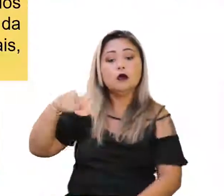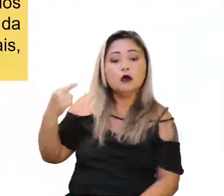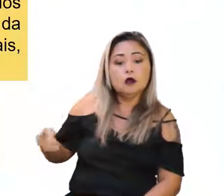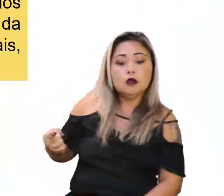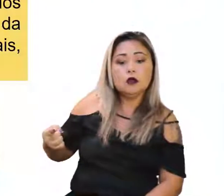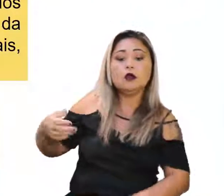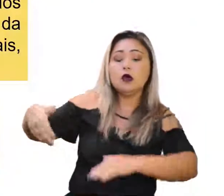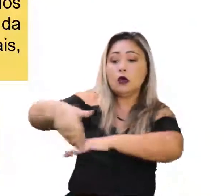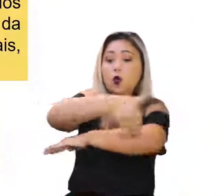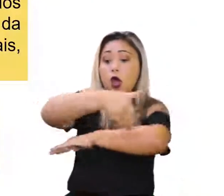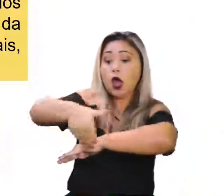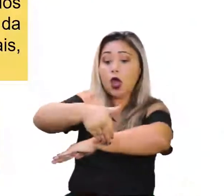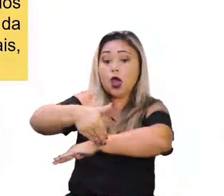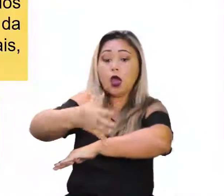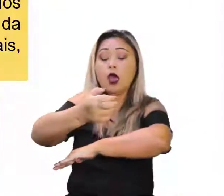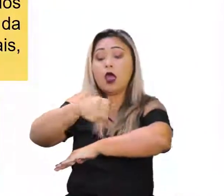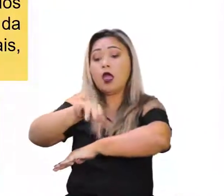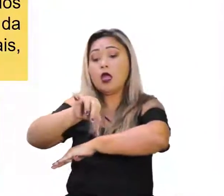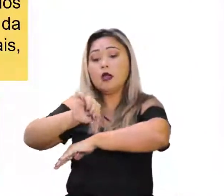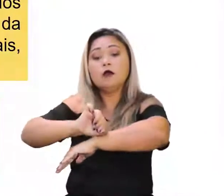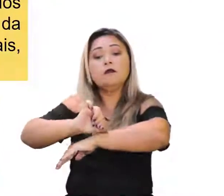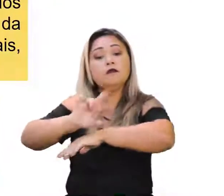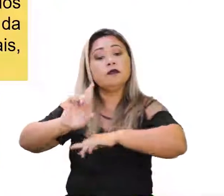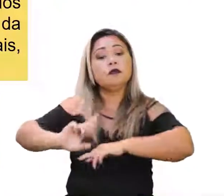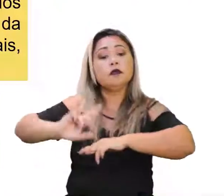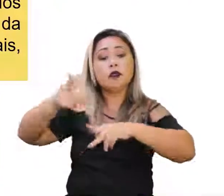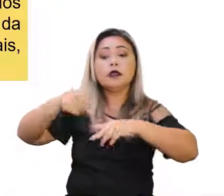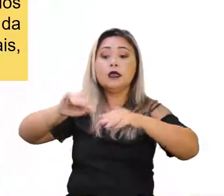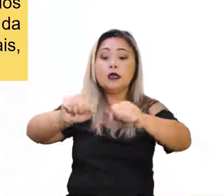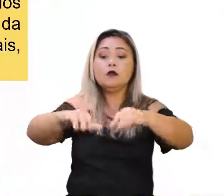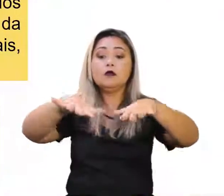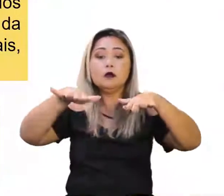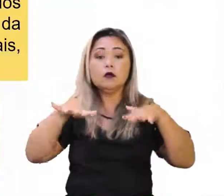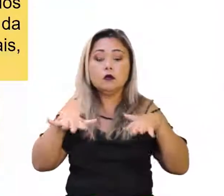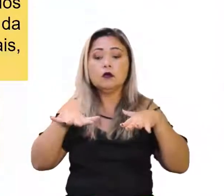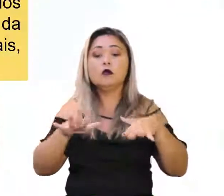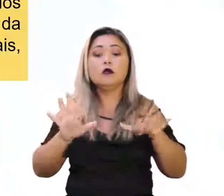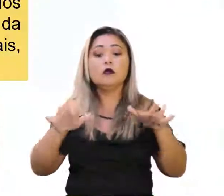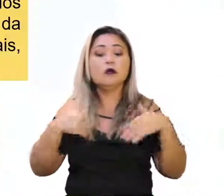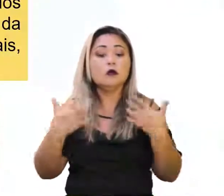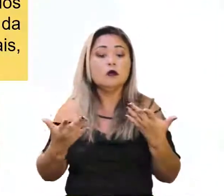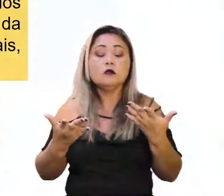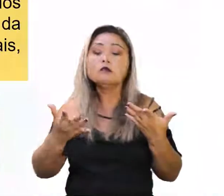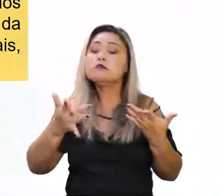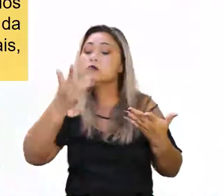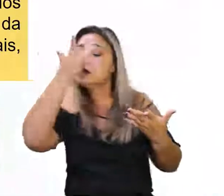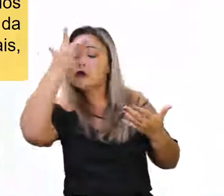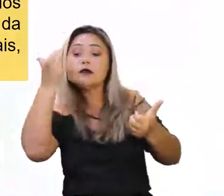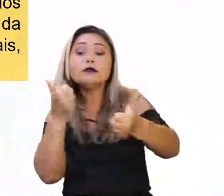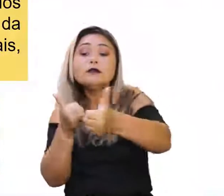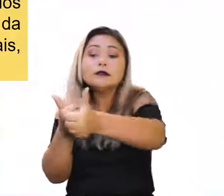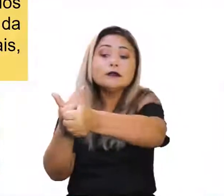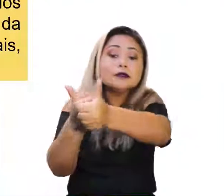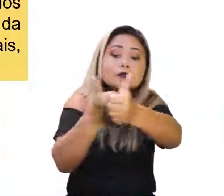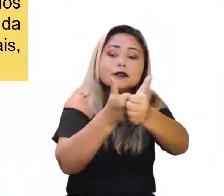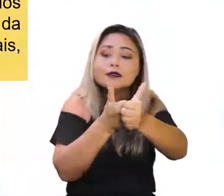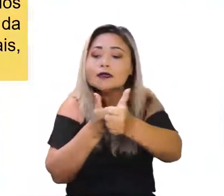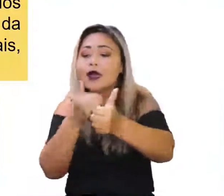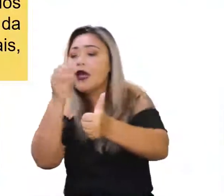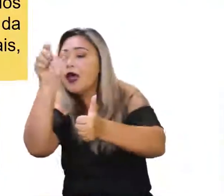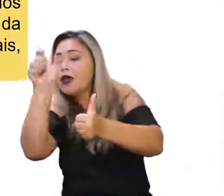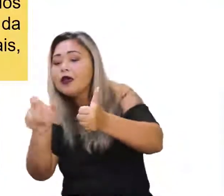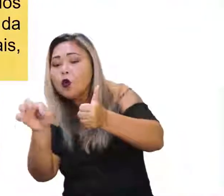espaço cênico é a rua, diferente do teatro no palco, né? De palco. e o público segue os atores e participa